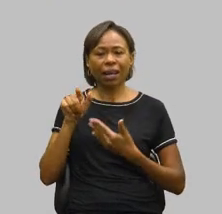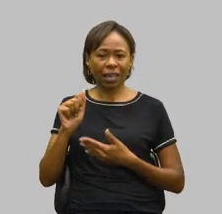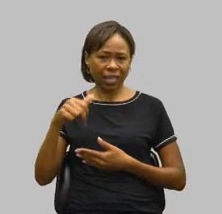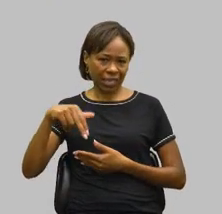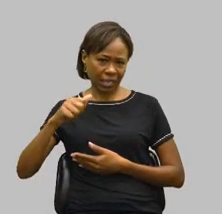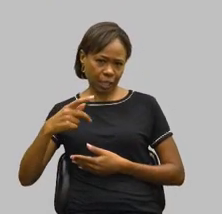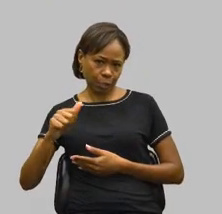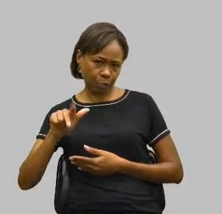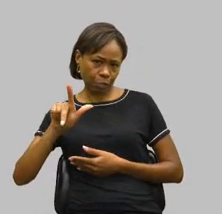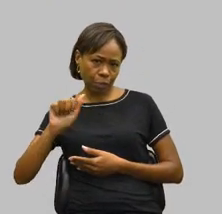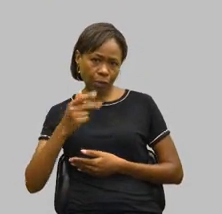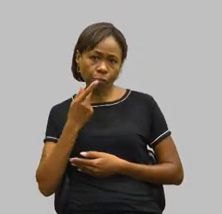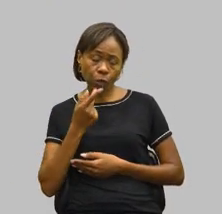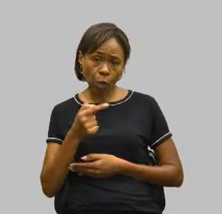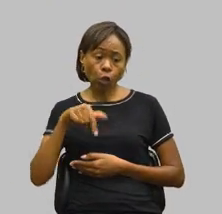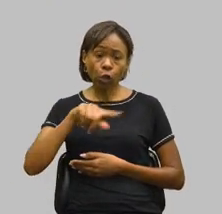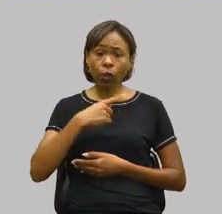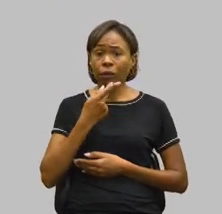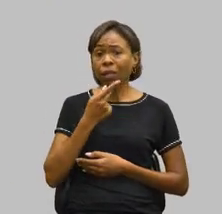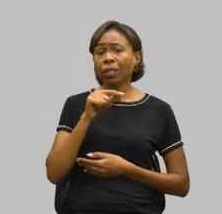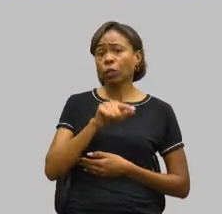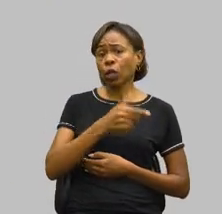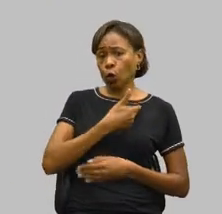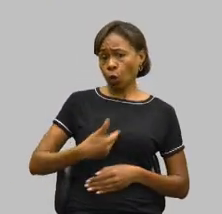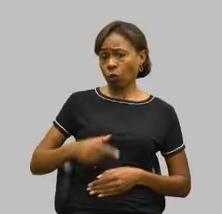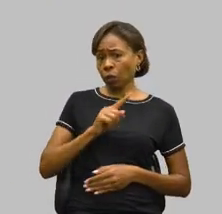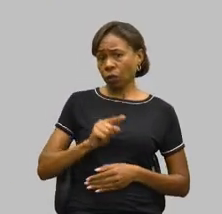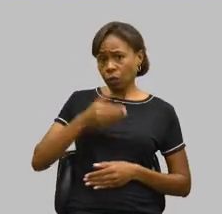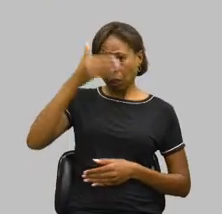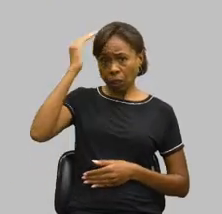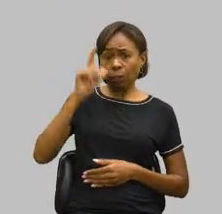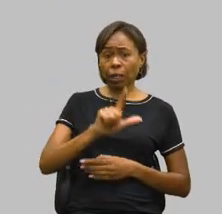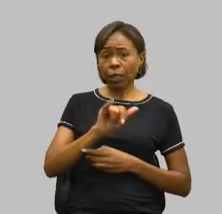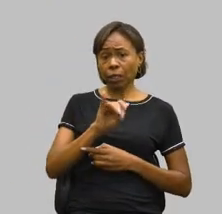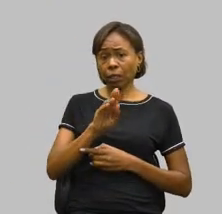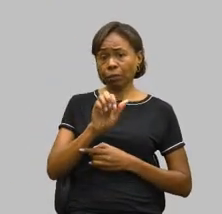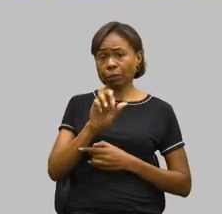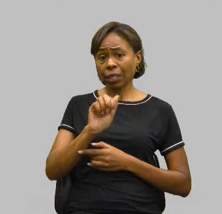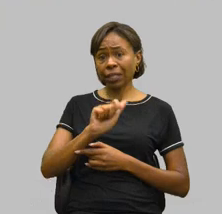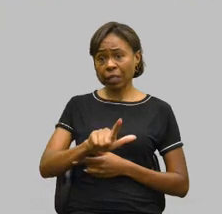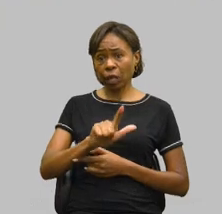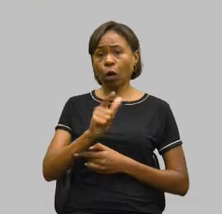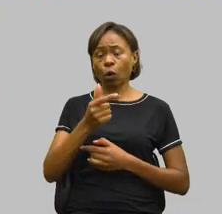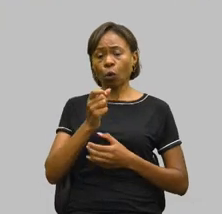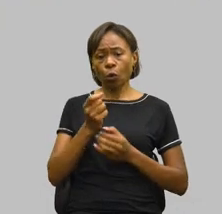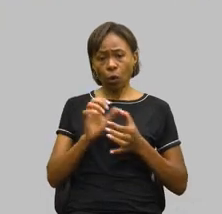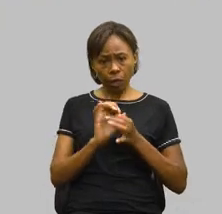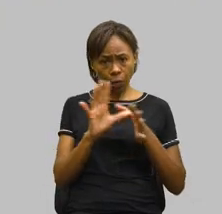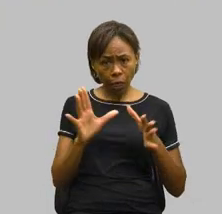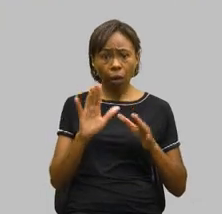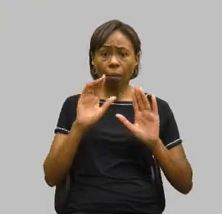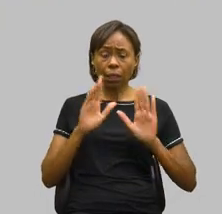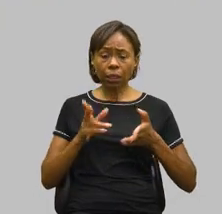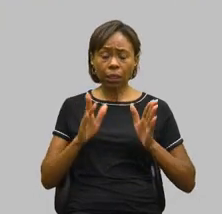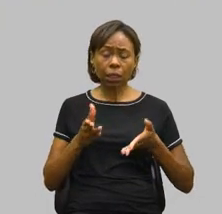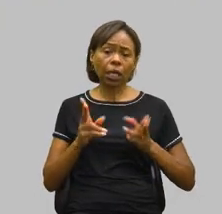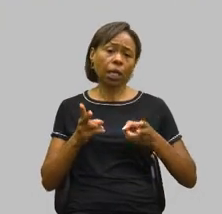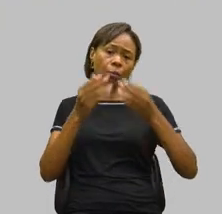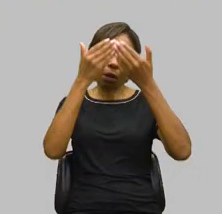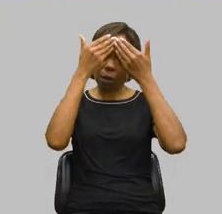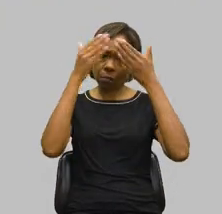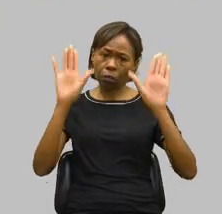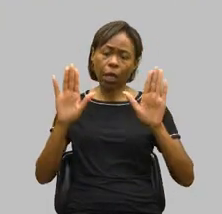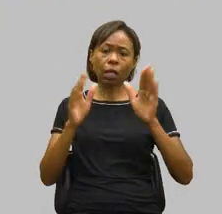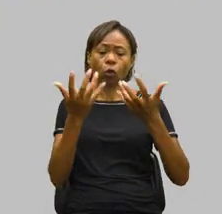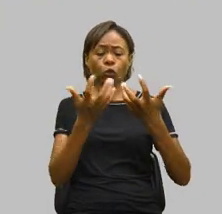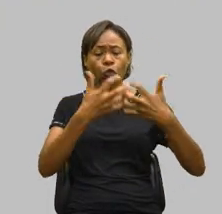que nós estamos falando de um governo liberal é um governo Liberal mas um governo sempre aberto reativando diversos conselhos que não